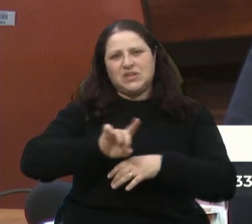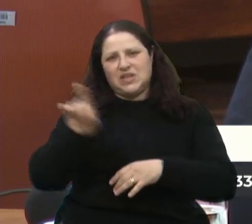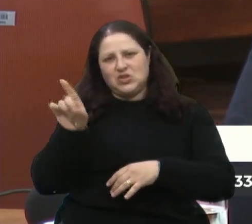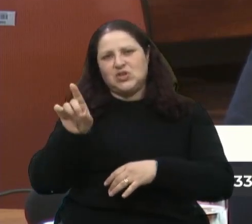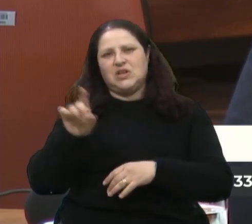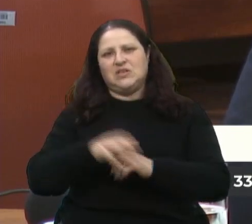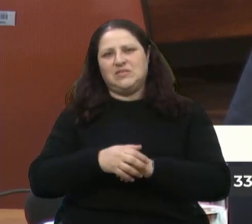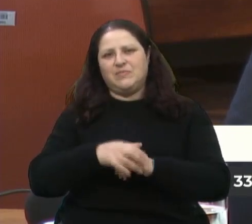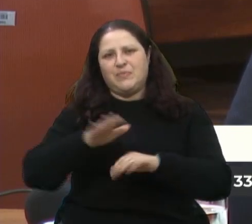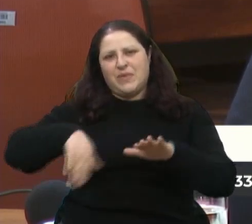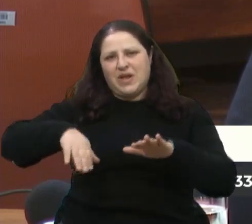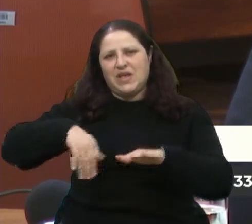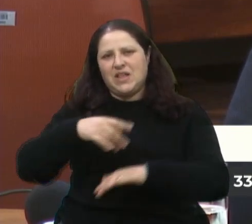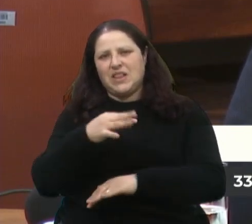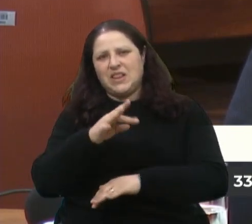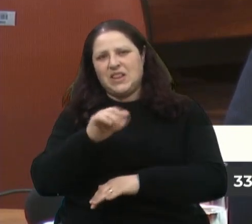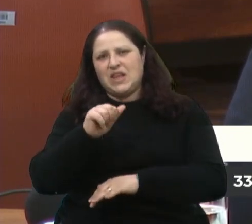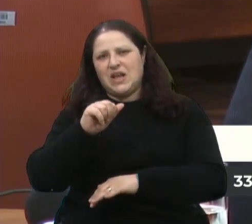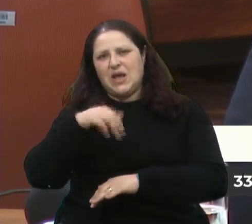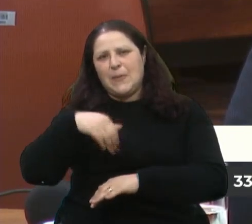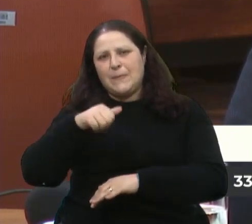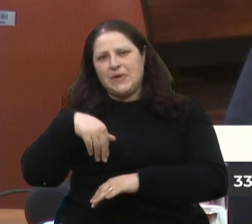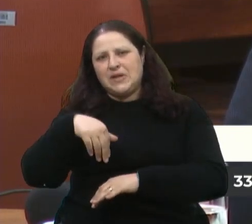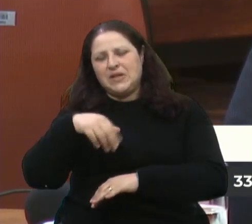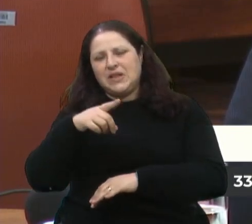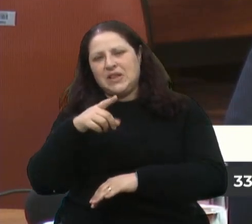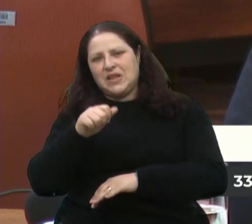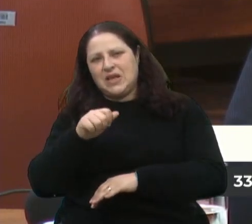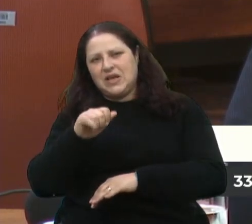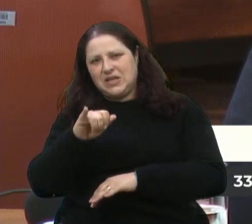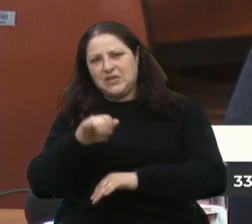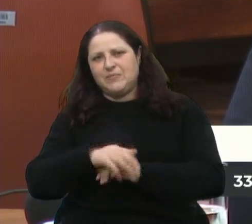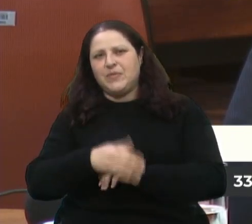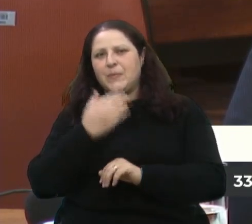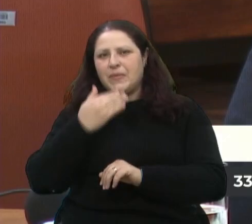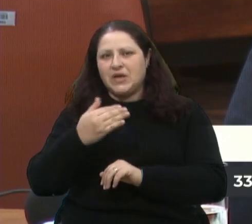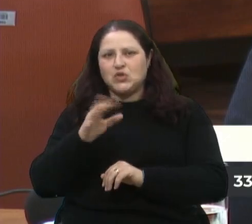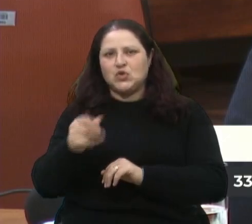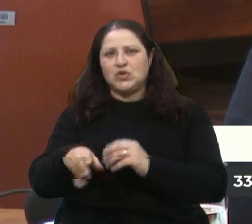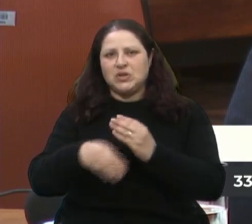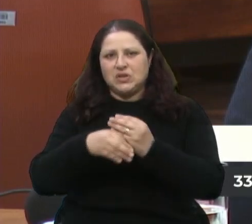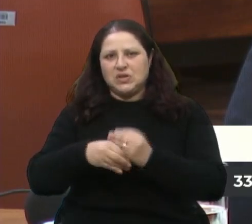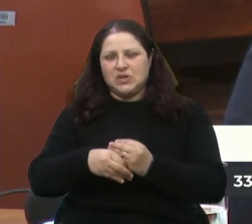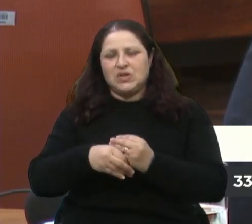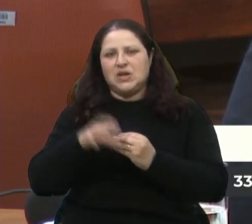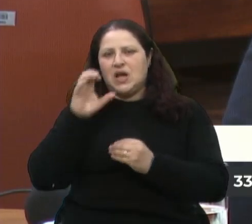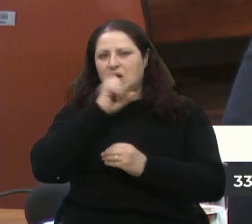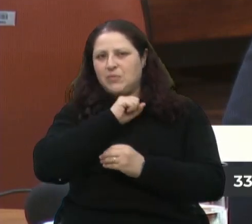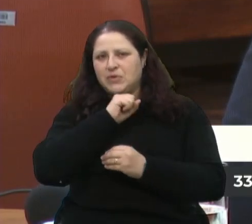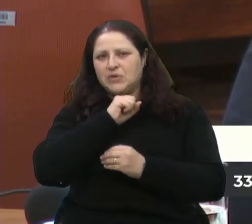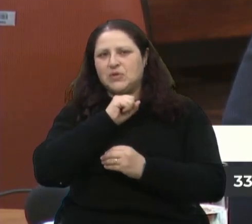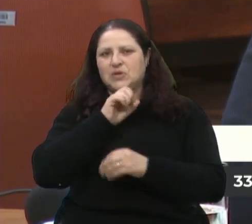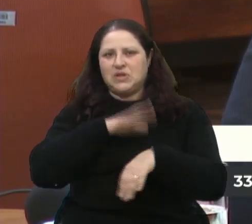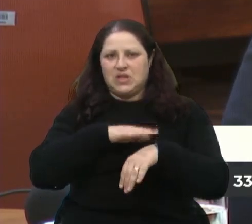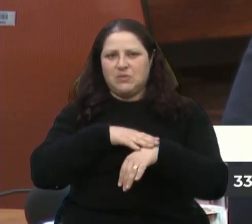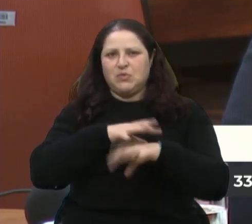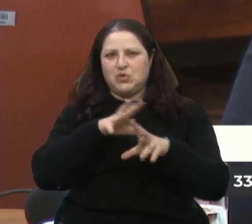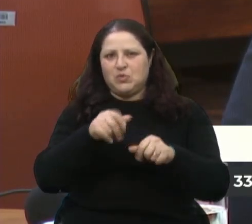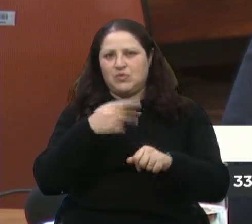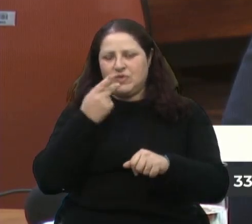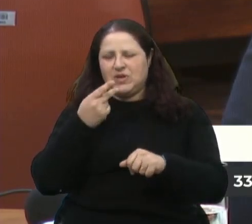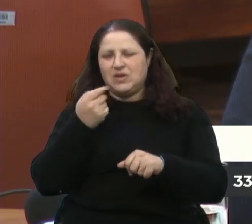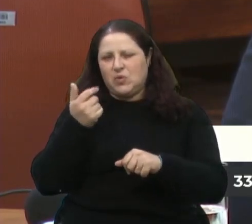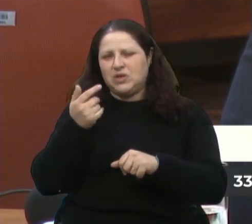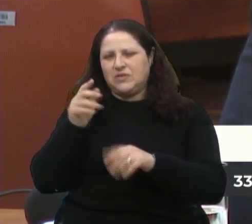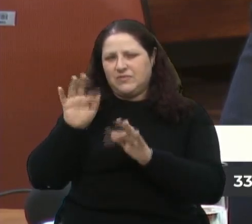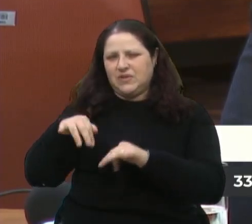do PT. Hoje eu tenho uma... Só eu peço também para os apartes serem um pouco breves para dar tempo para todo eu já vou mundo. terminar meu raciocínio,